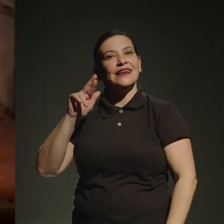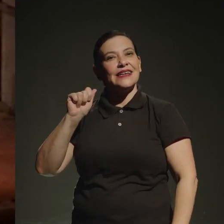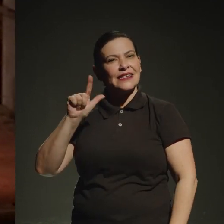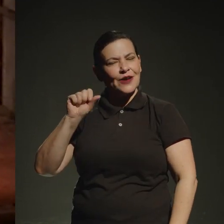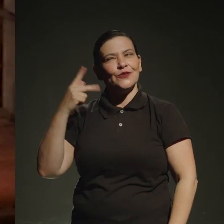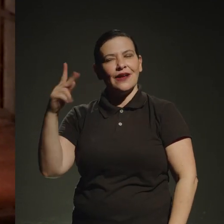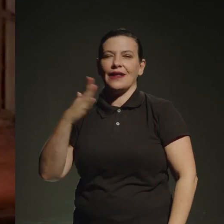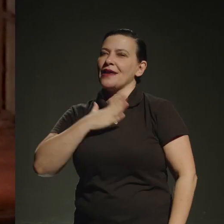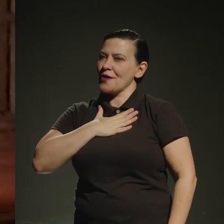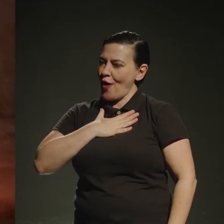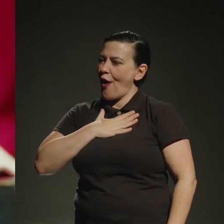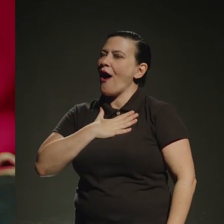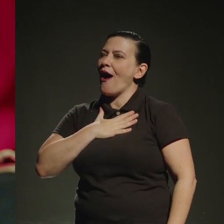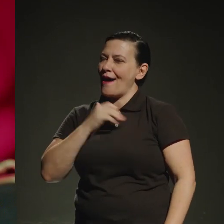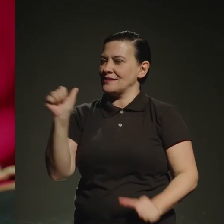Depravado!